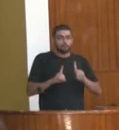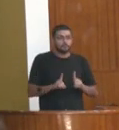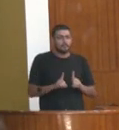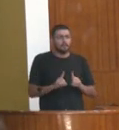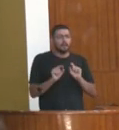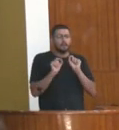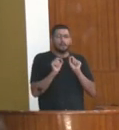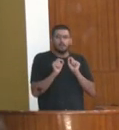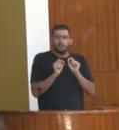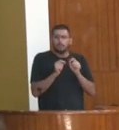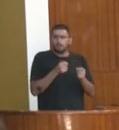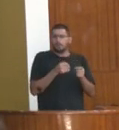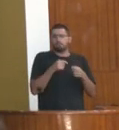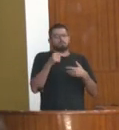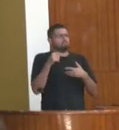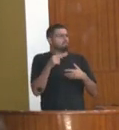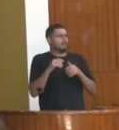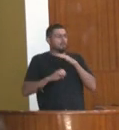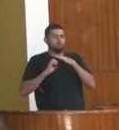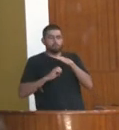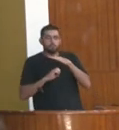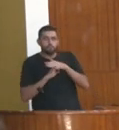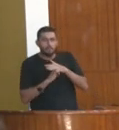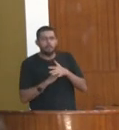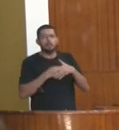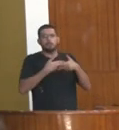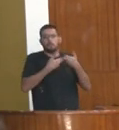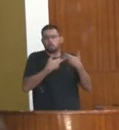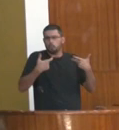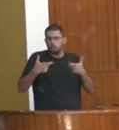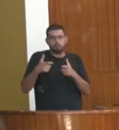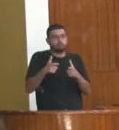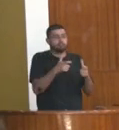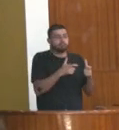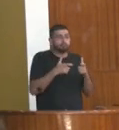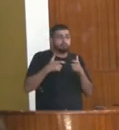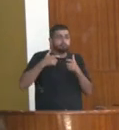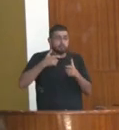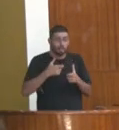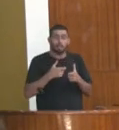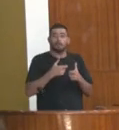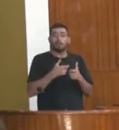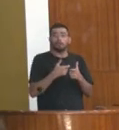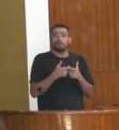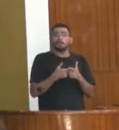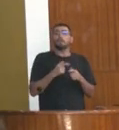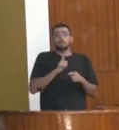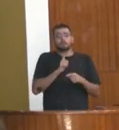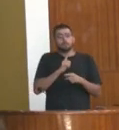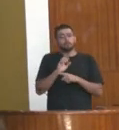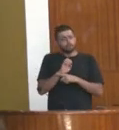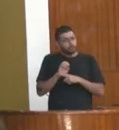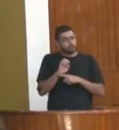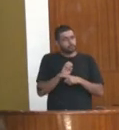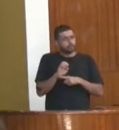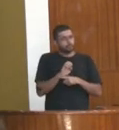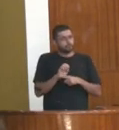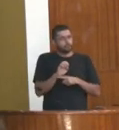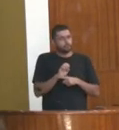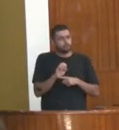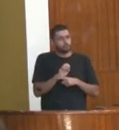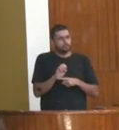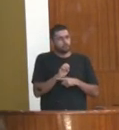qualquer questionamento pelas empresas referente a isso. Porque existe contrapartida do Estado. Cada vez que